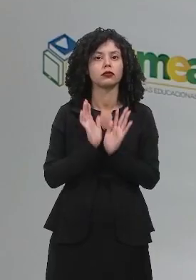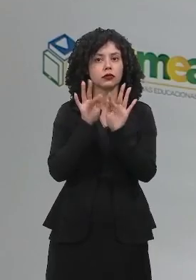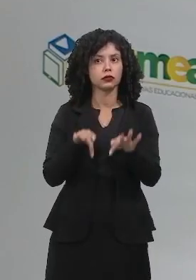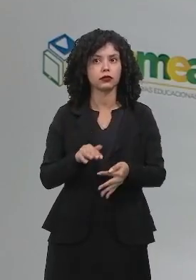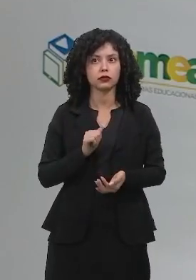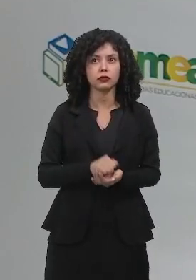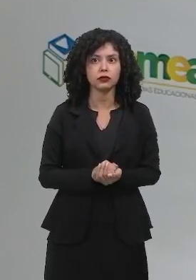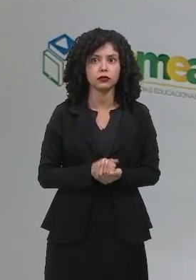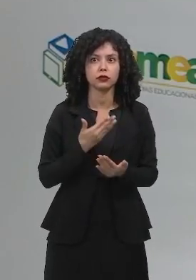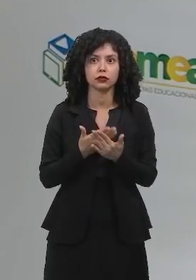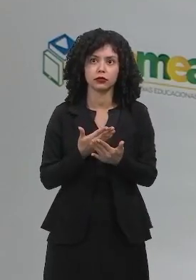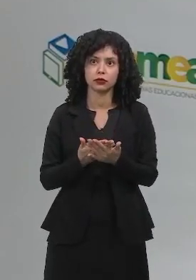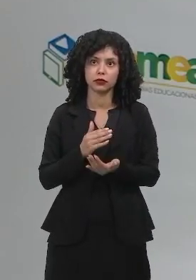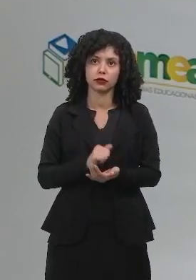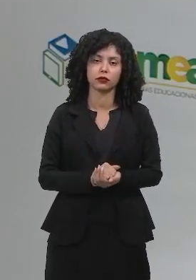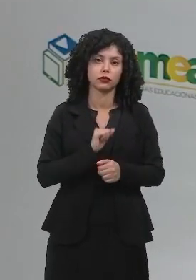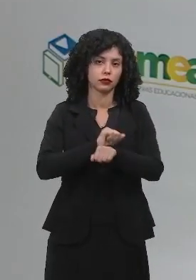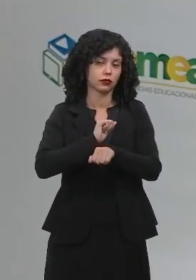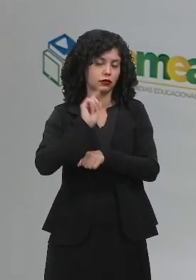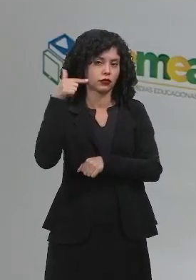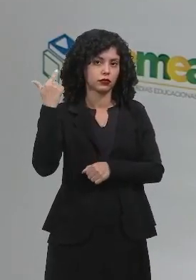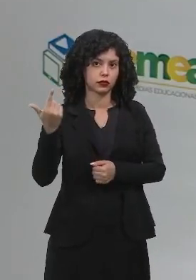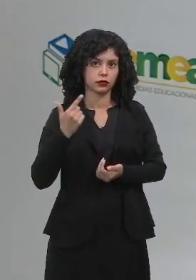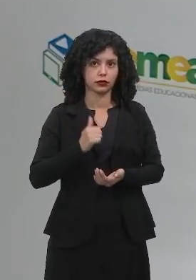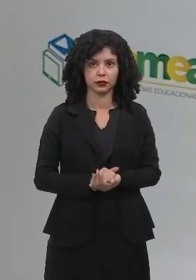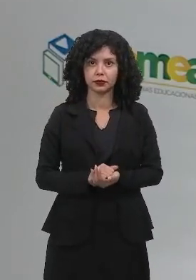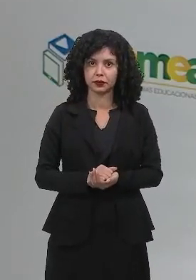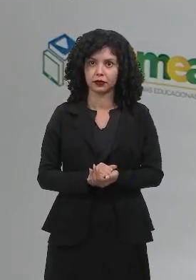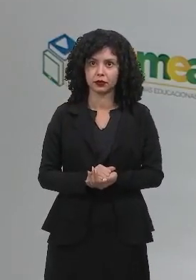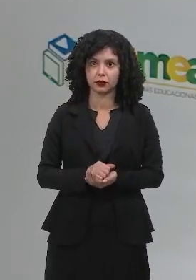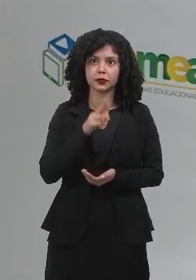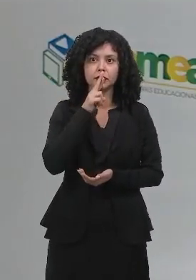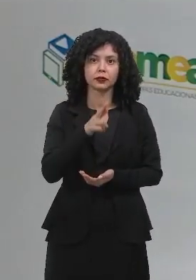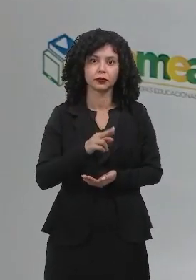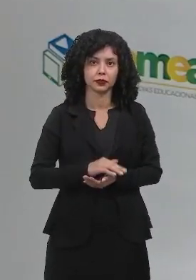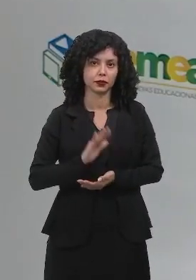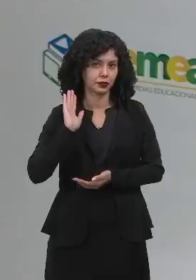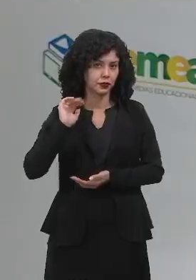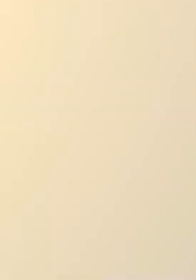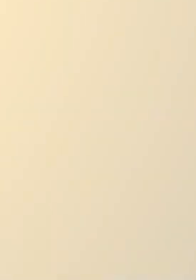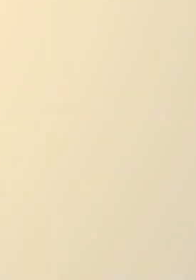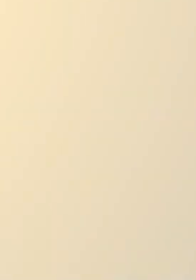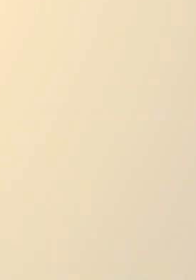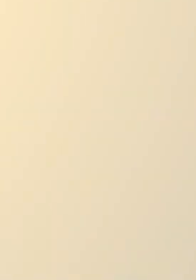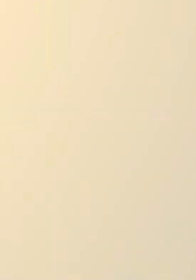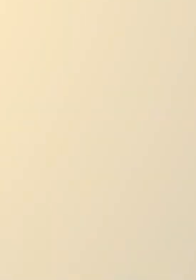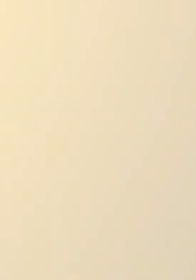na nossa aula de hoje e aguardo você na nossa próxima resolução. Até mais!